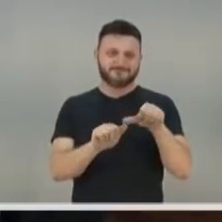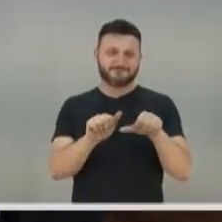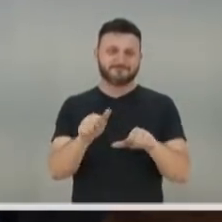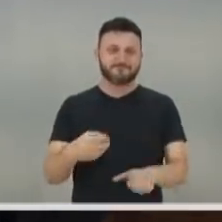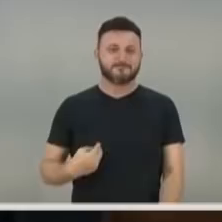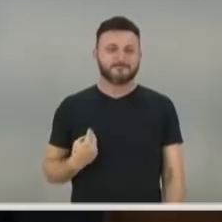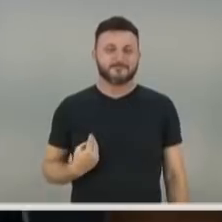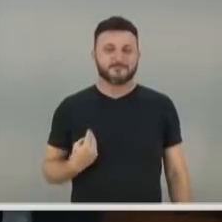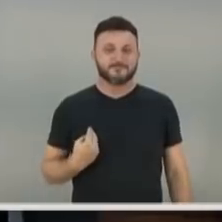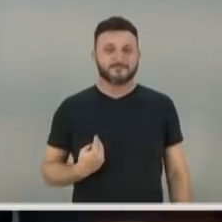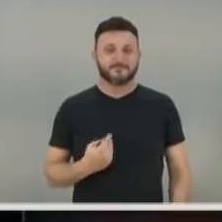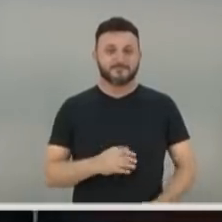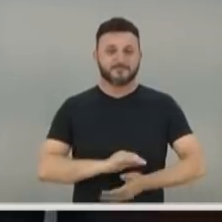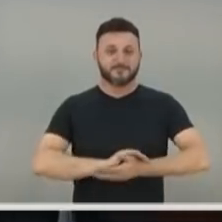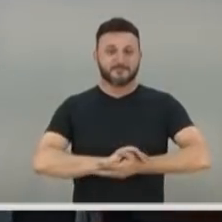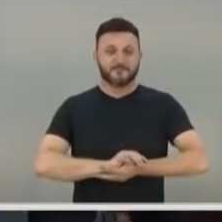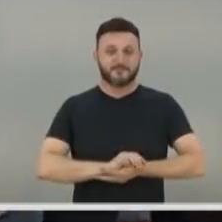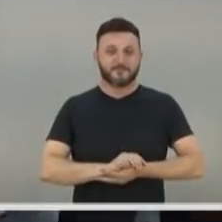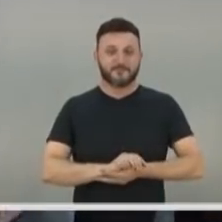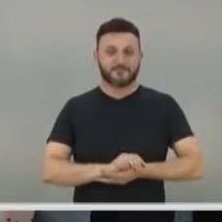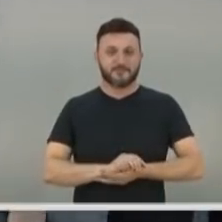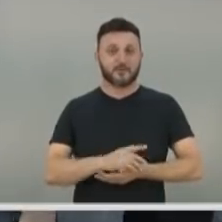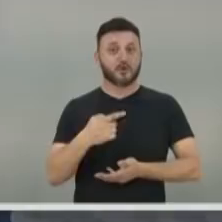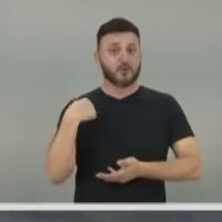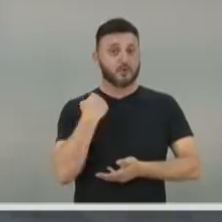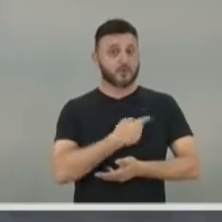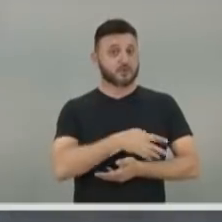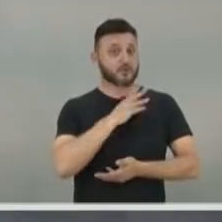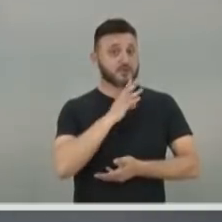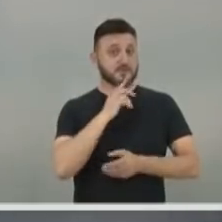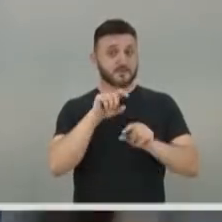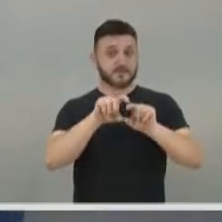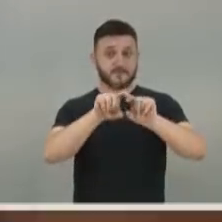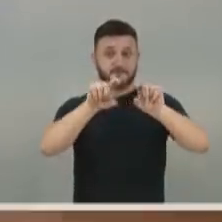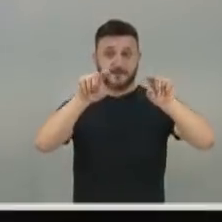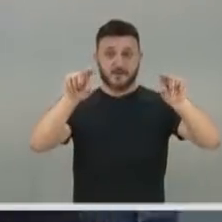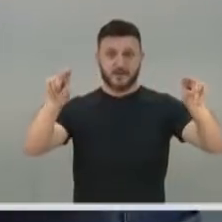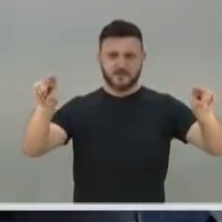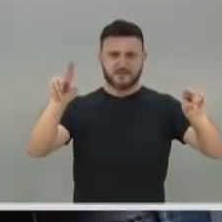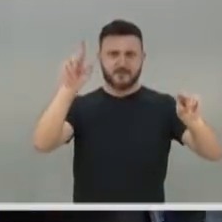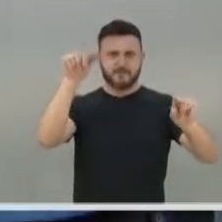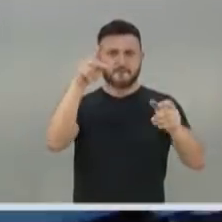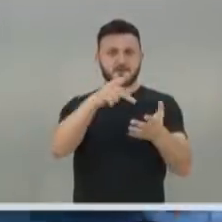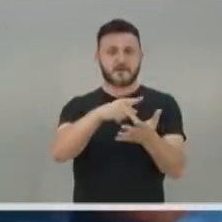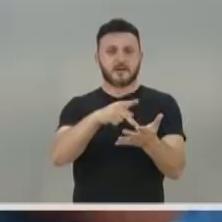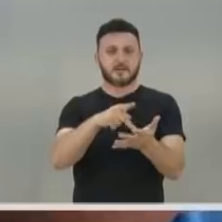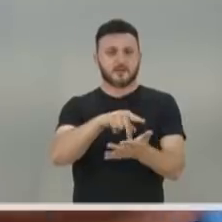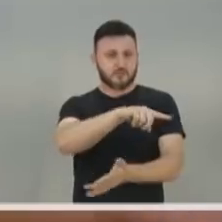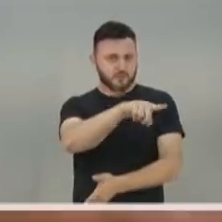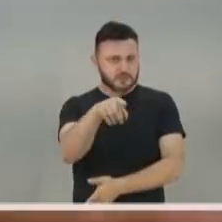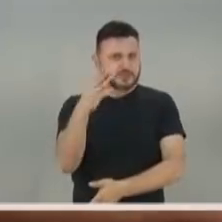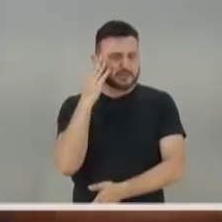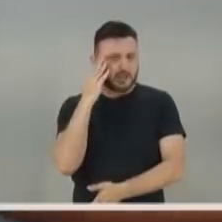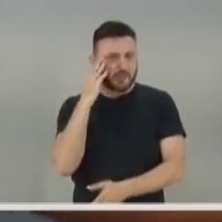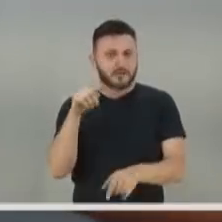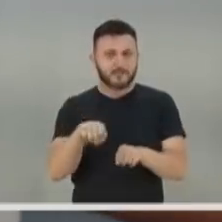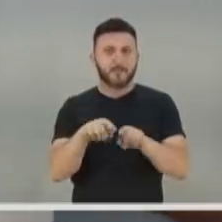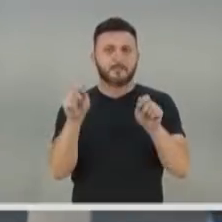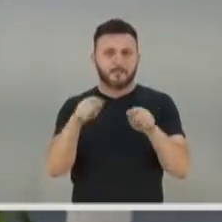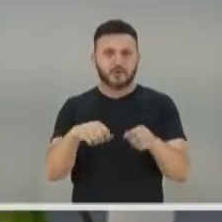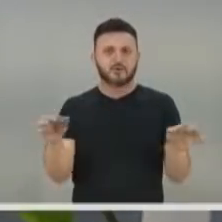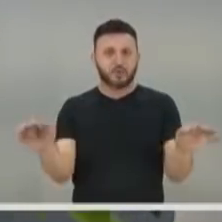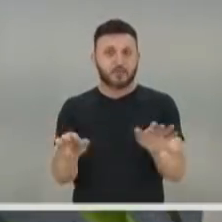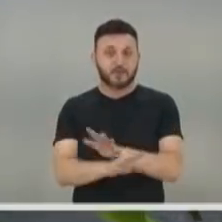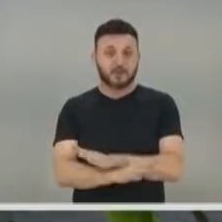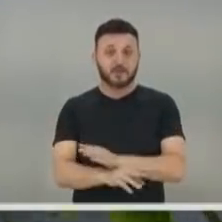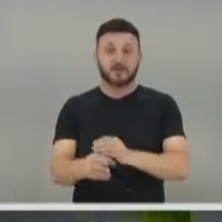foi. Nós conhecemos a famosa frase, que é uma verdade, e você sabe, podem completar: